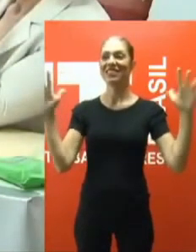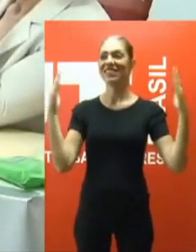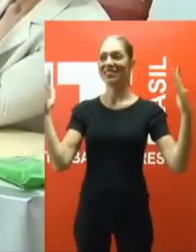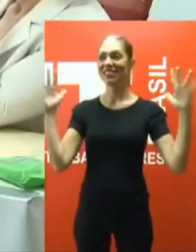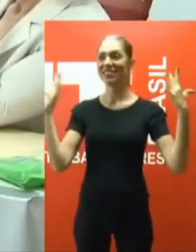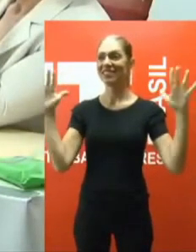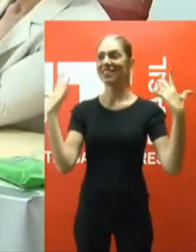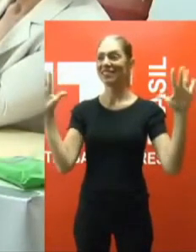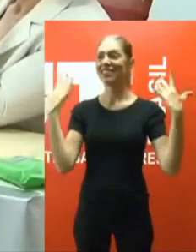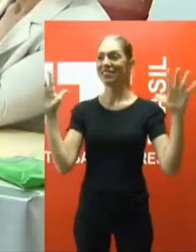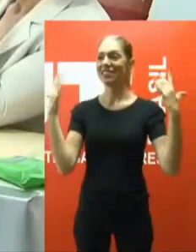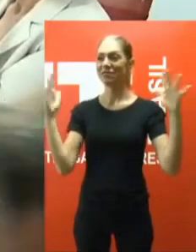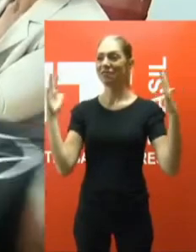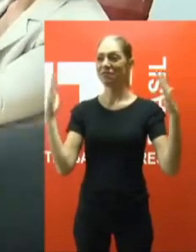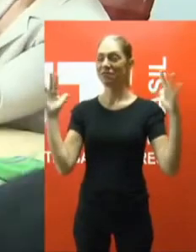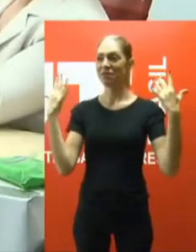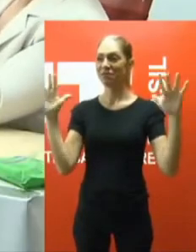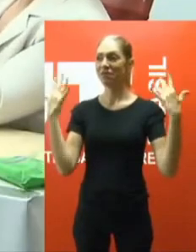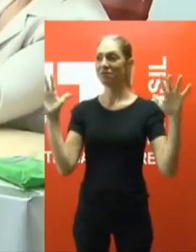CUT.